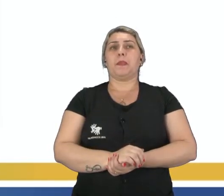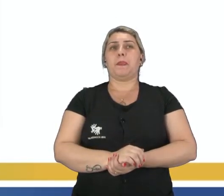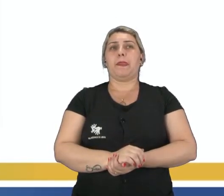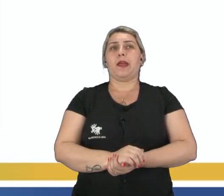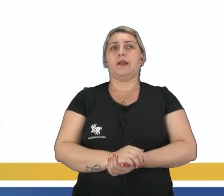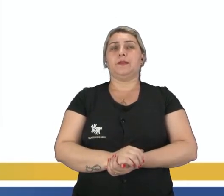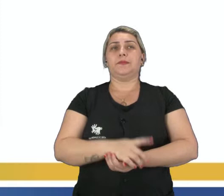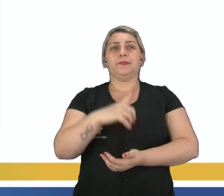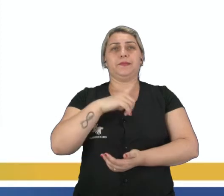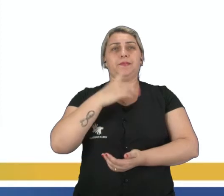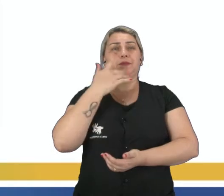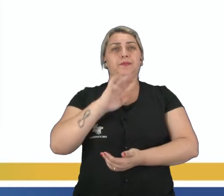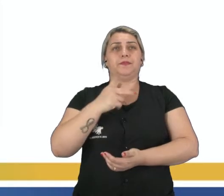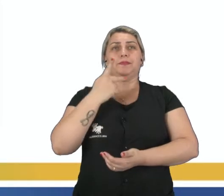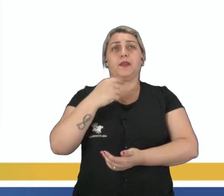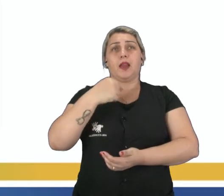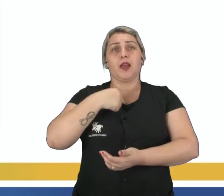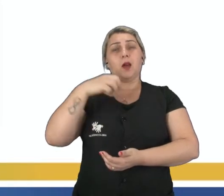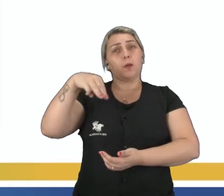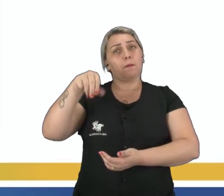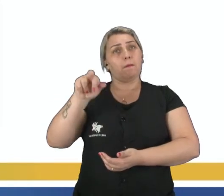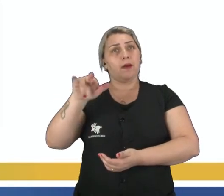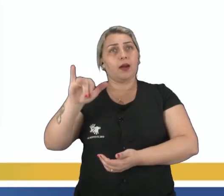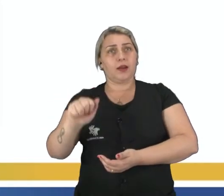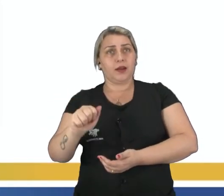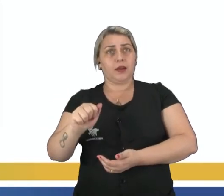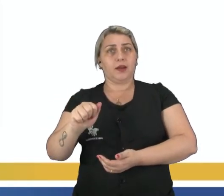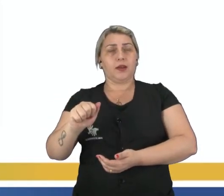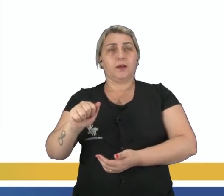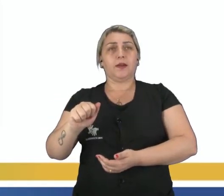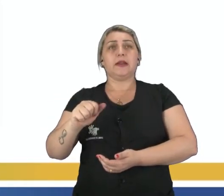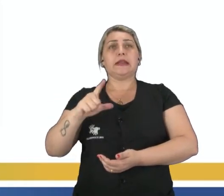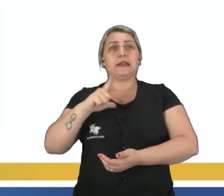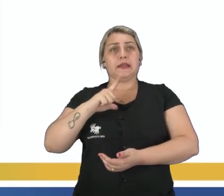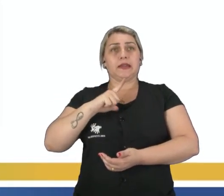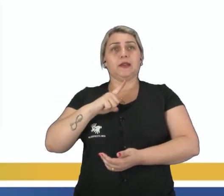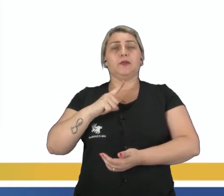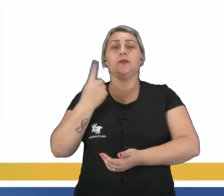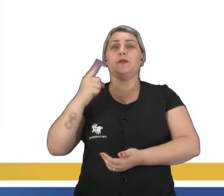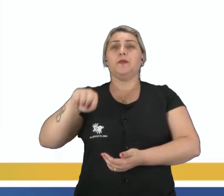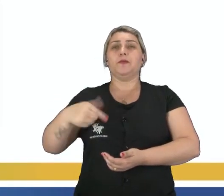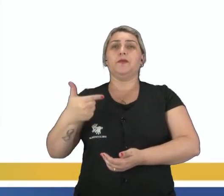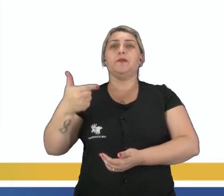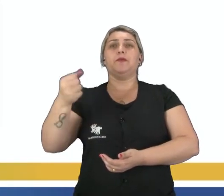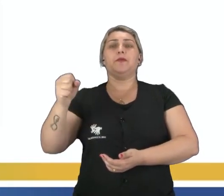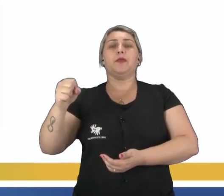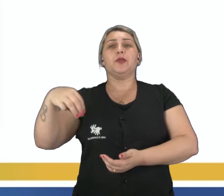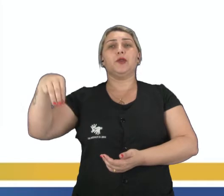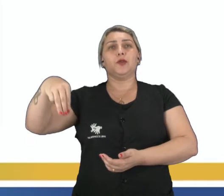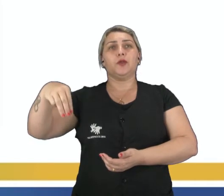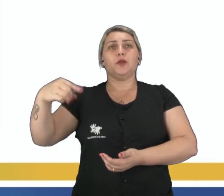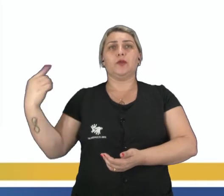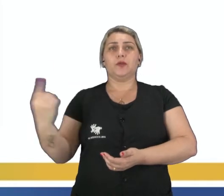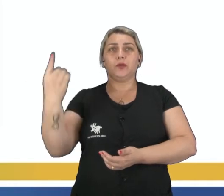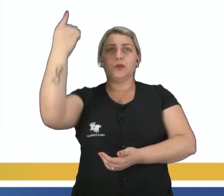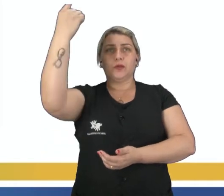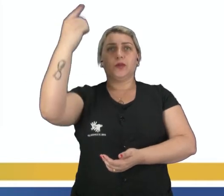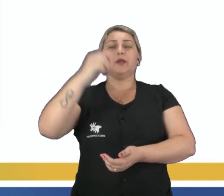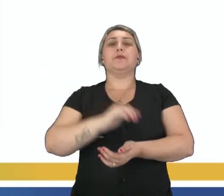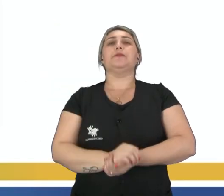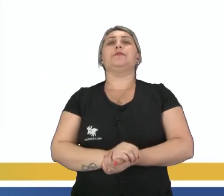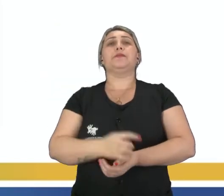temos, né, as crianças falando. Eu sou Maria, tenho 1,28 m de